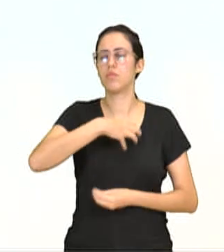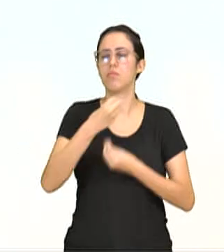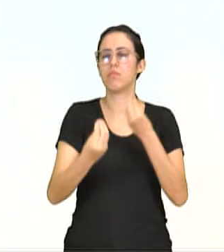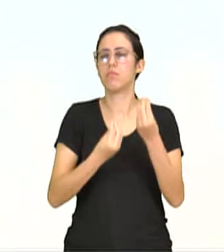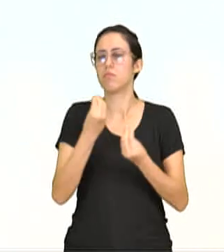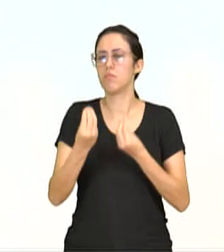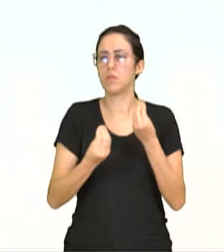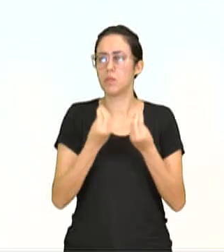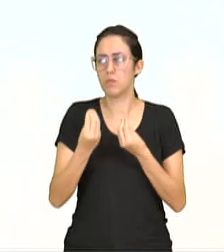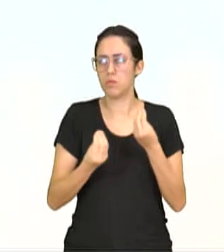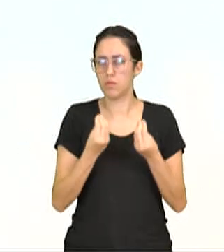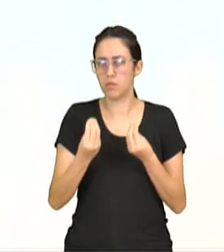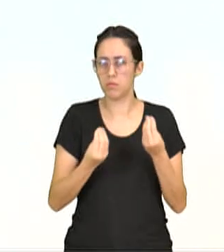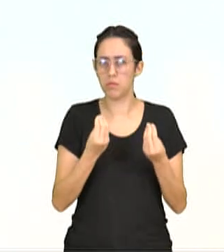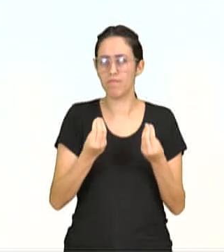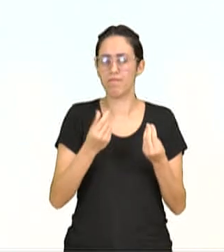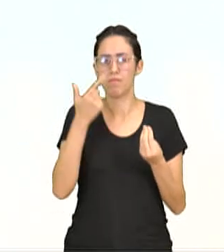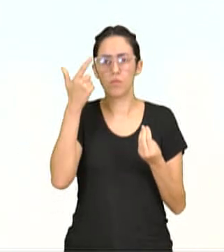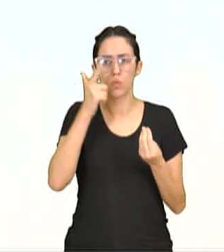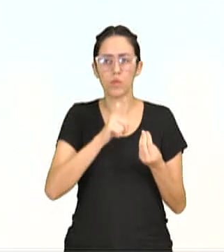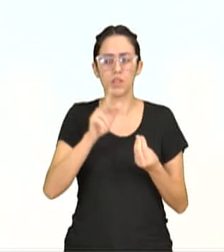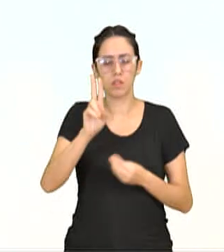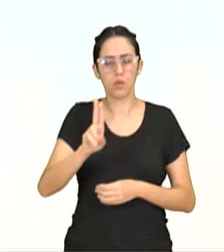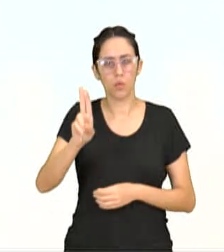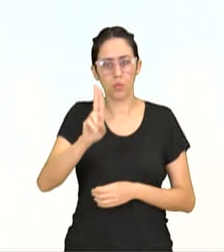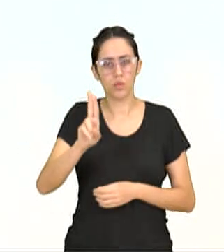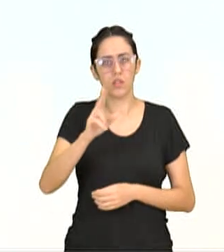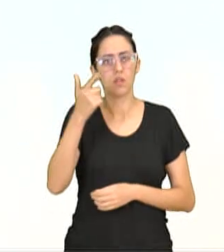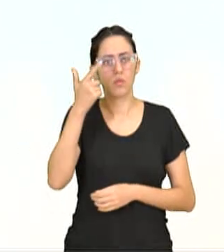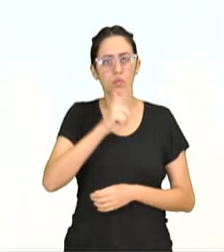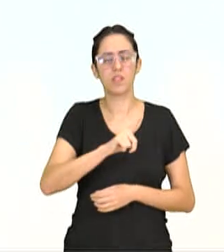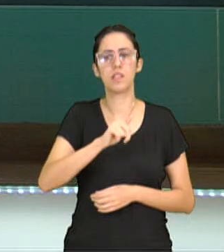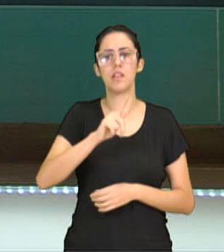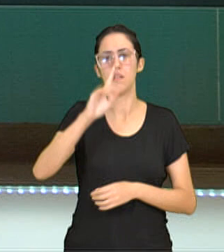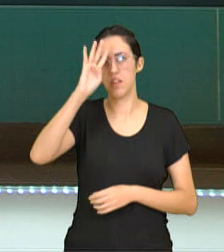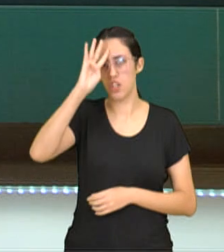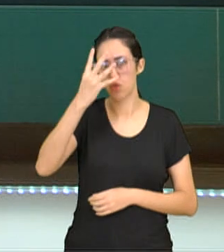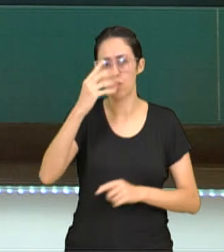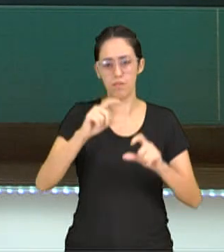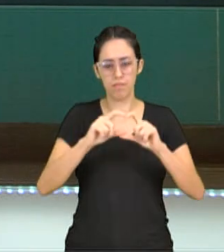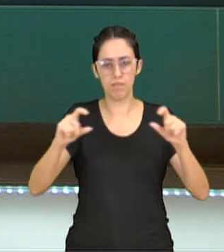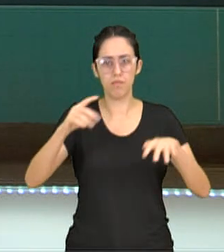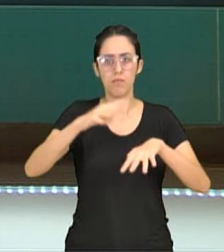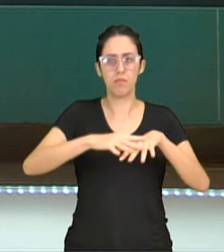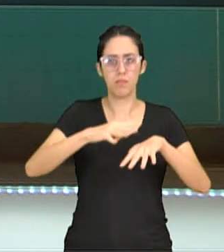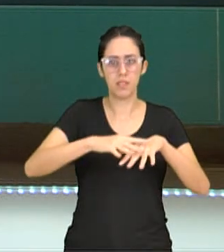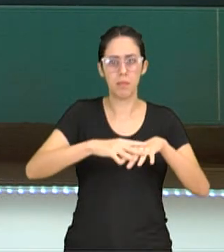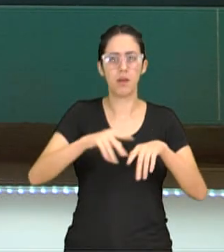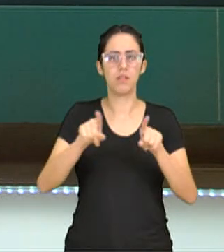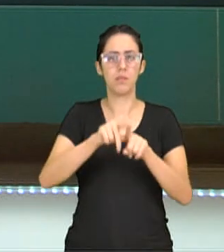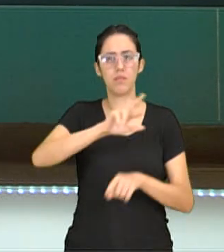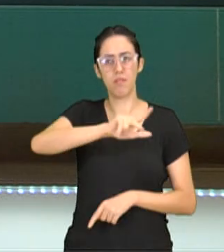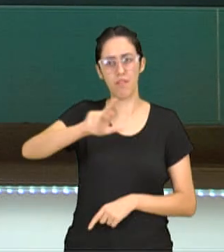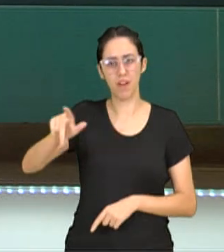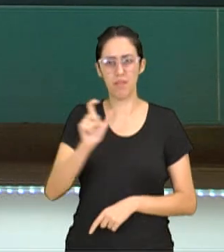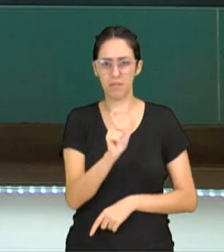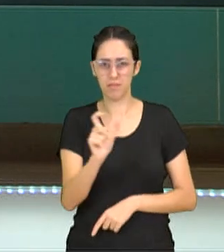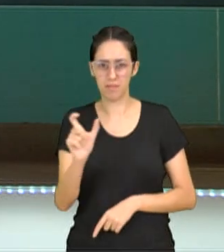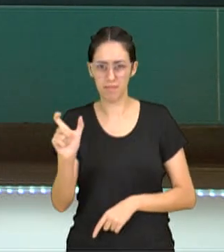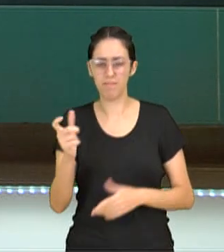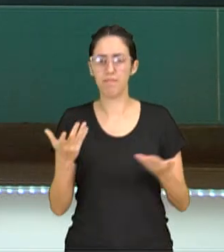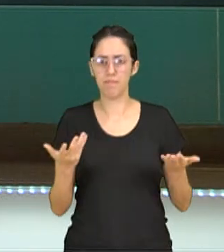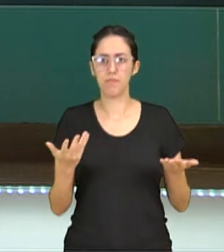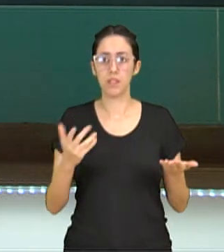são essas ferramentas que eu posso utilizar na resolução para mexer num polinômio? Você escreve ele de forma diferente,